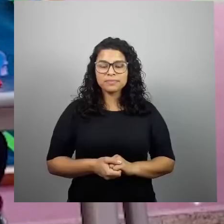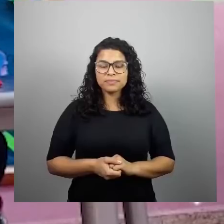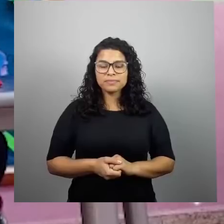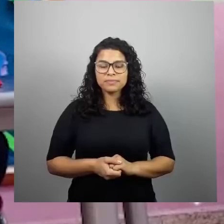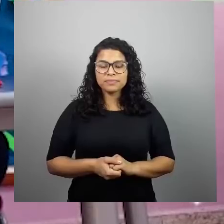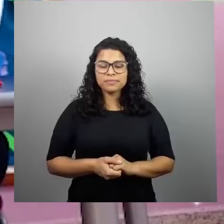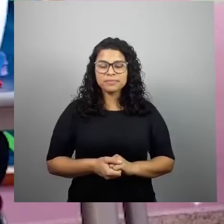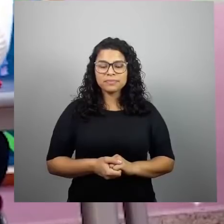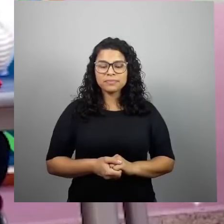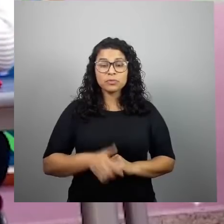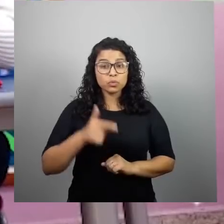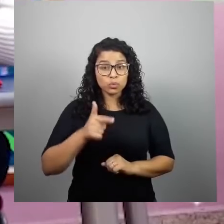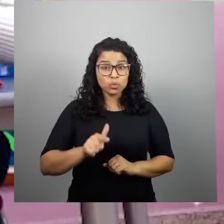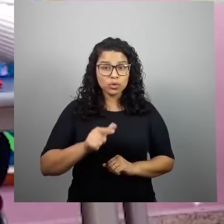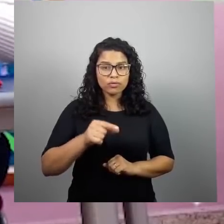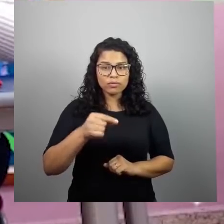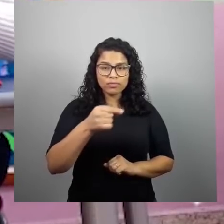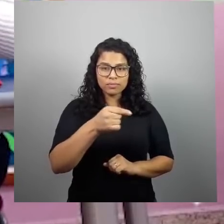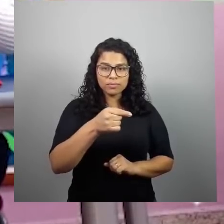vamos cruzar